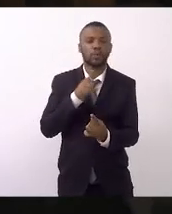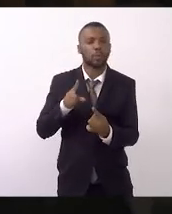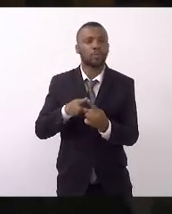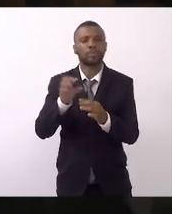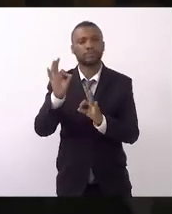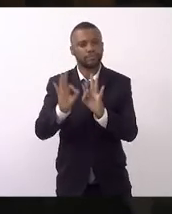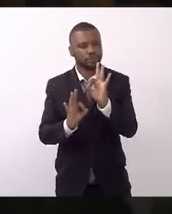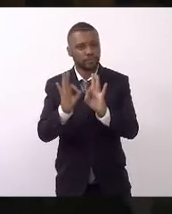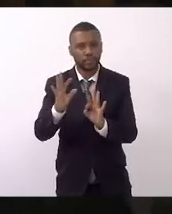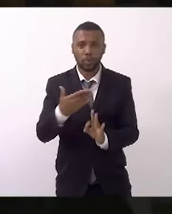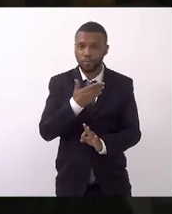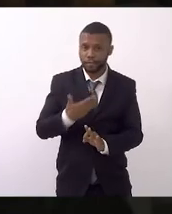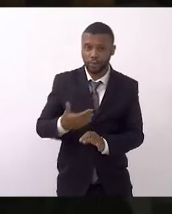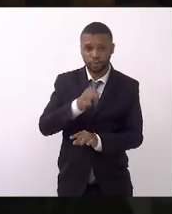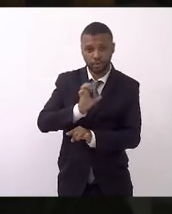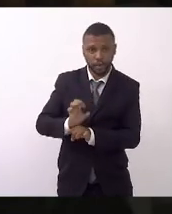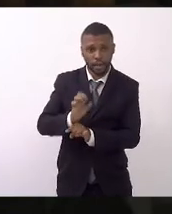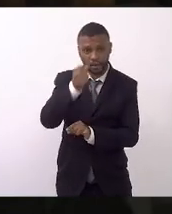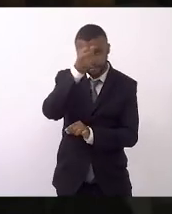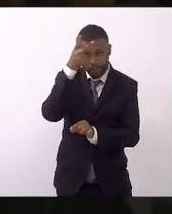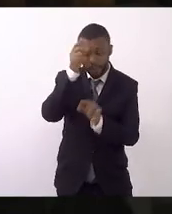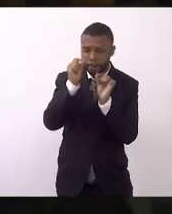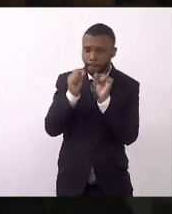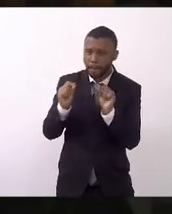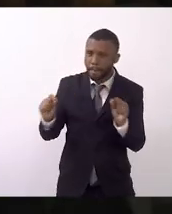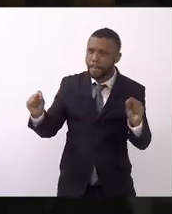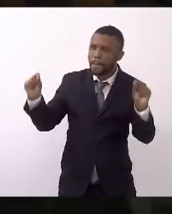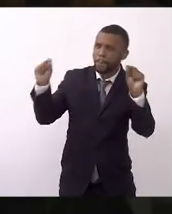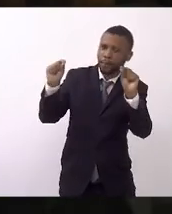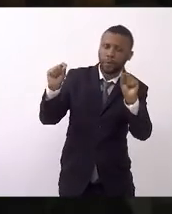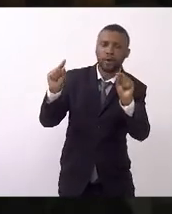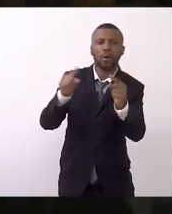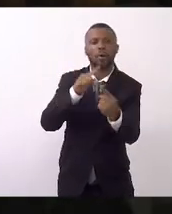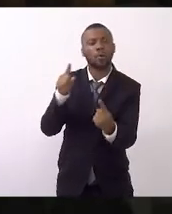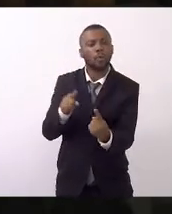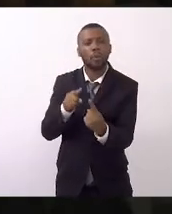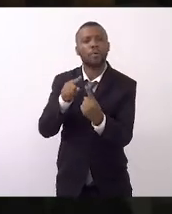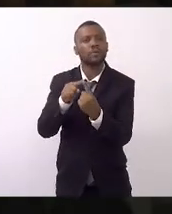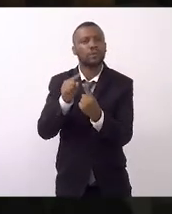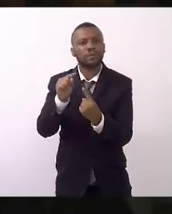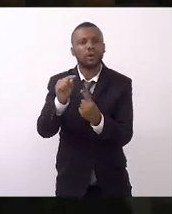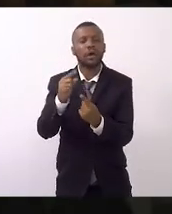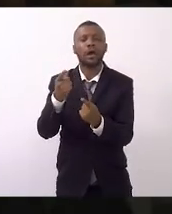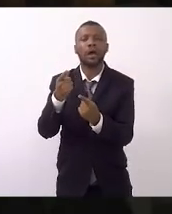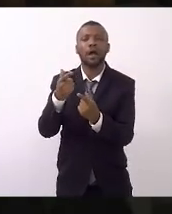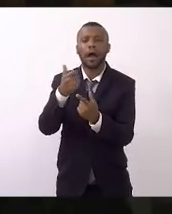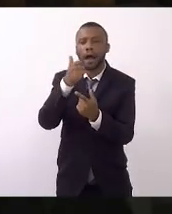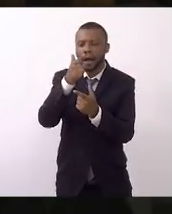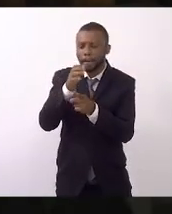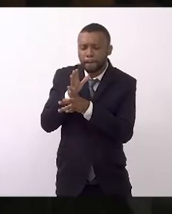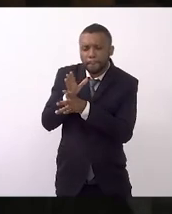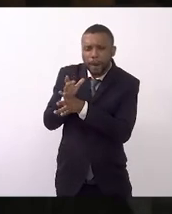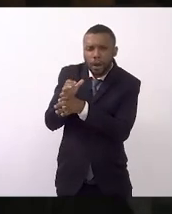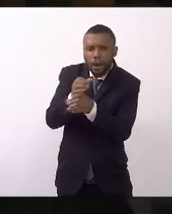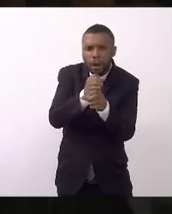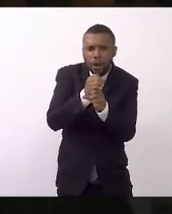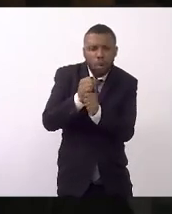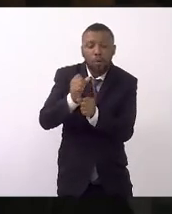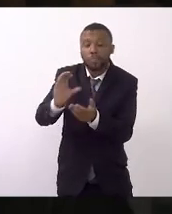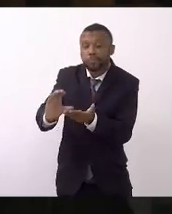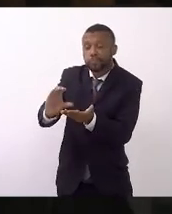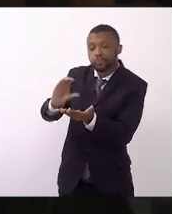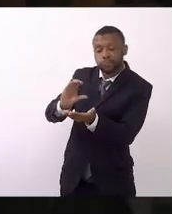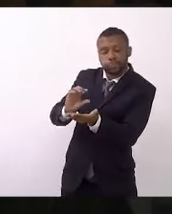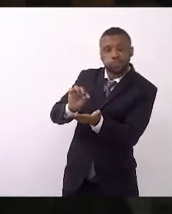do governo do Estado, das prefeituras, no sentido de acumular recursos para